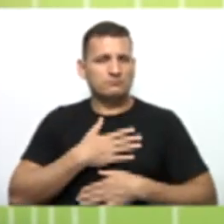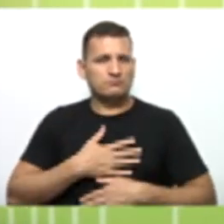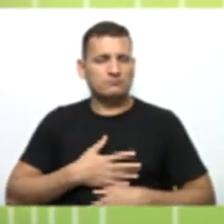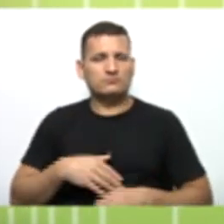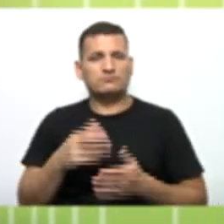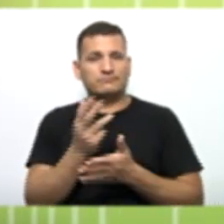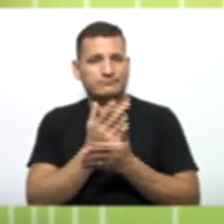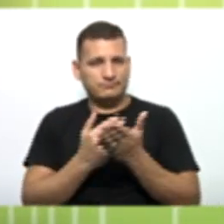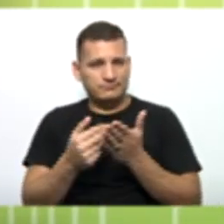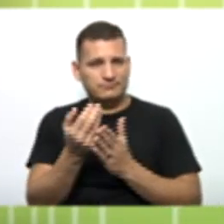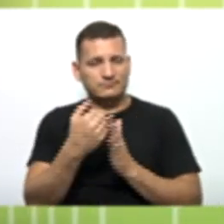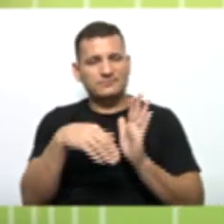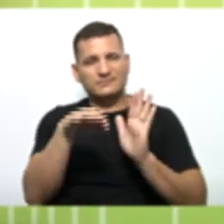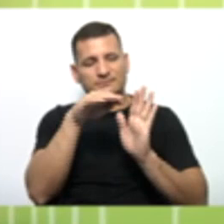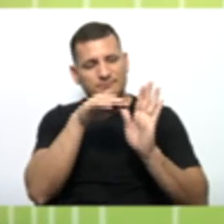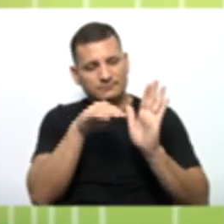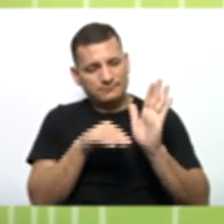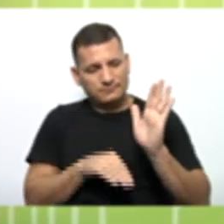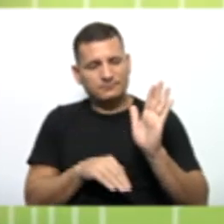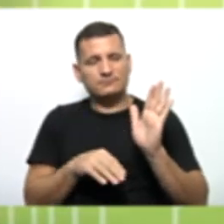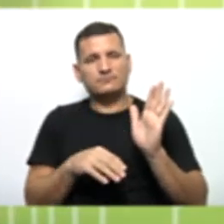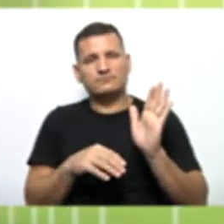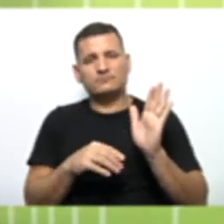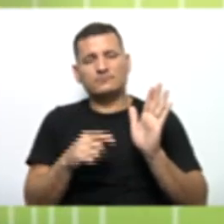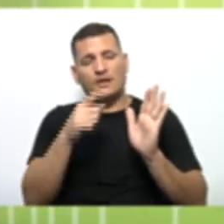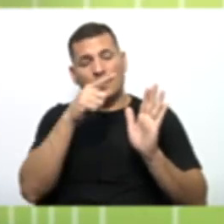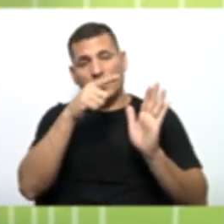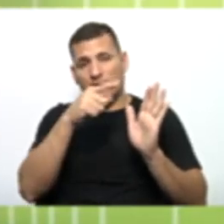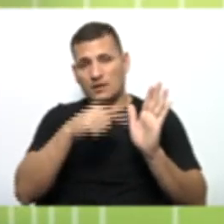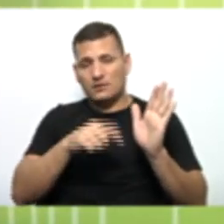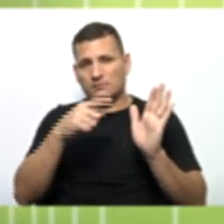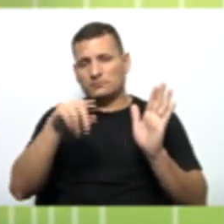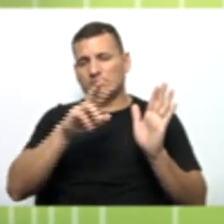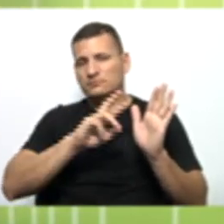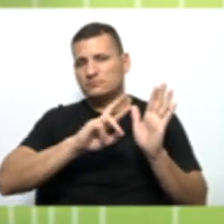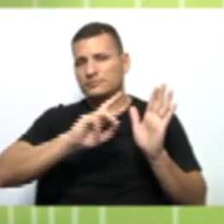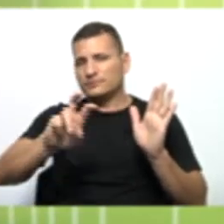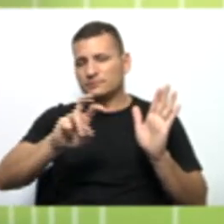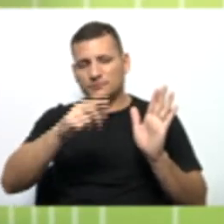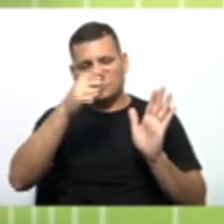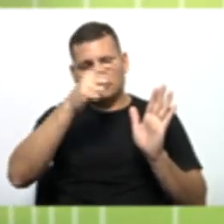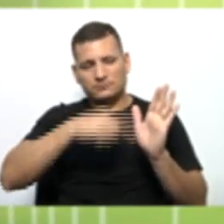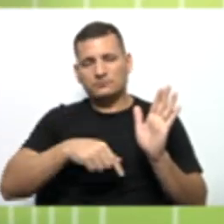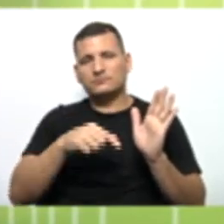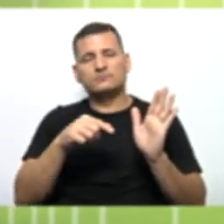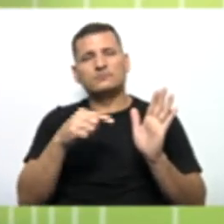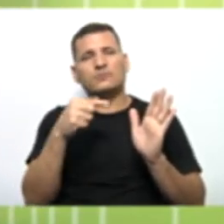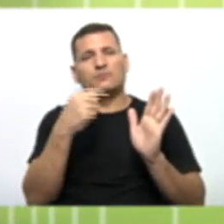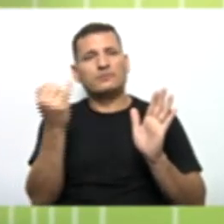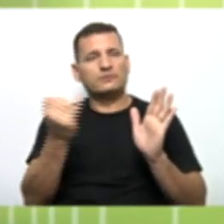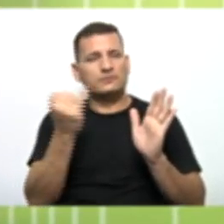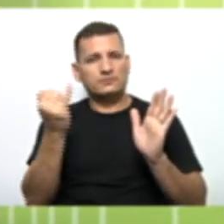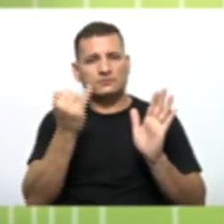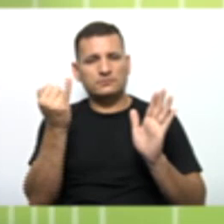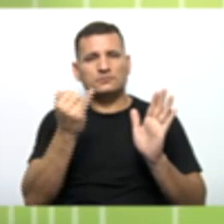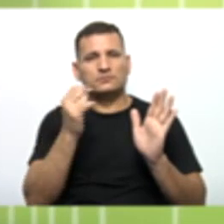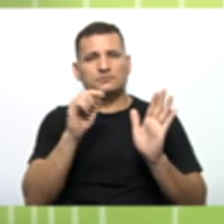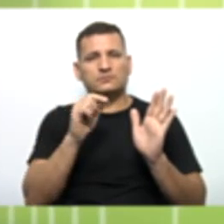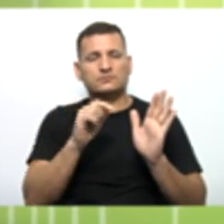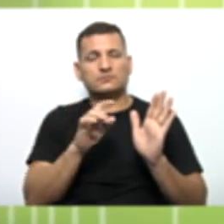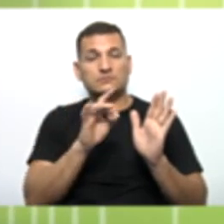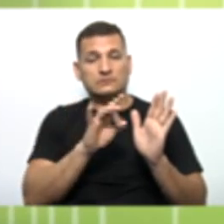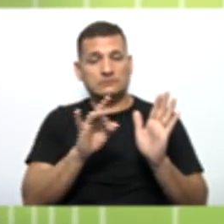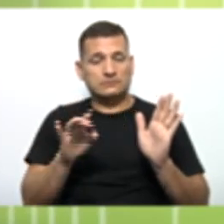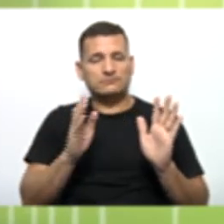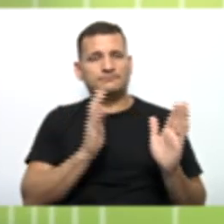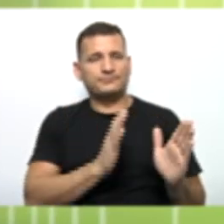esses vários diagramas que eu vou mostrar para vocês, vocês vão perceber a importância deles em cada etapa que